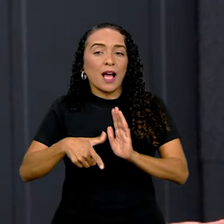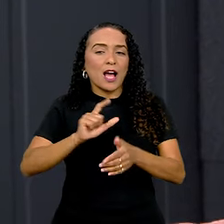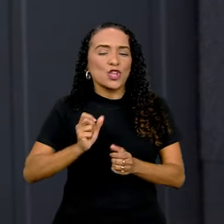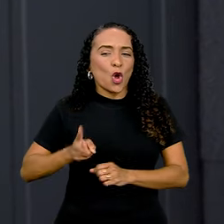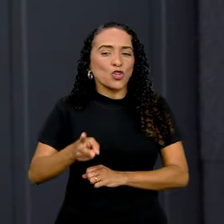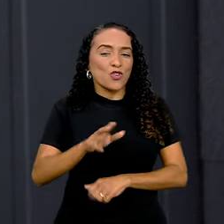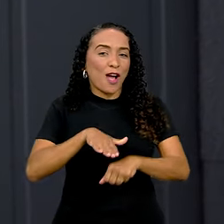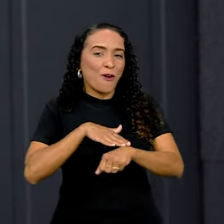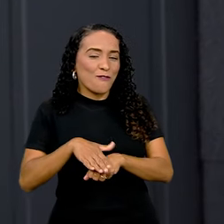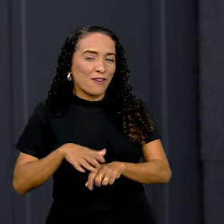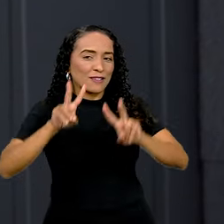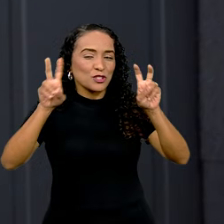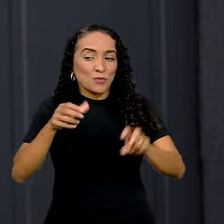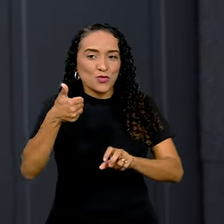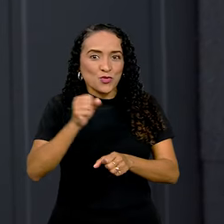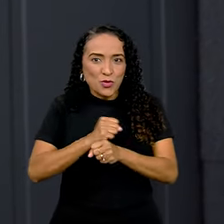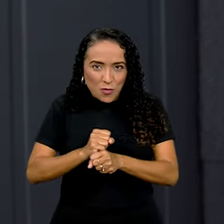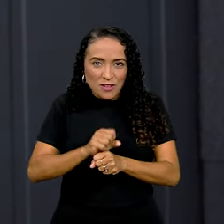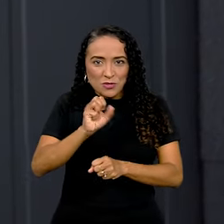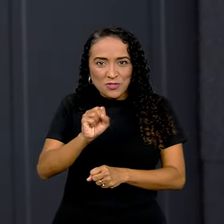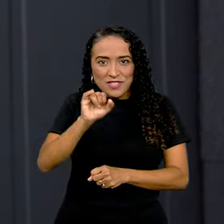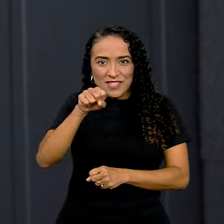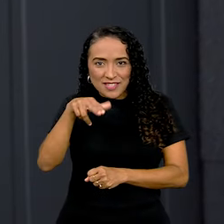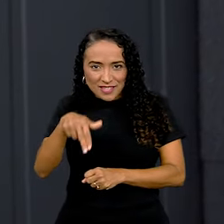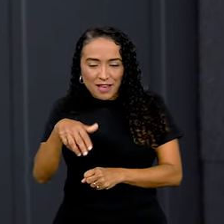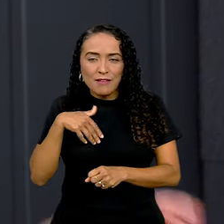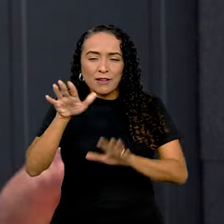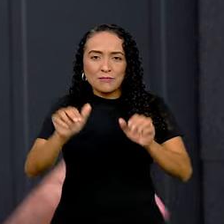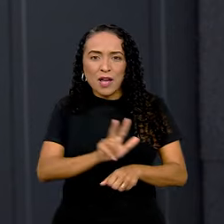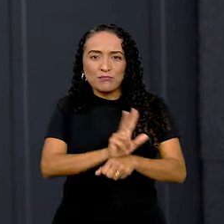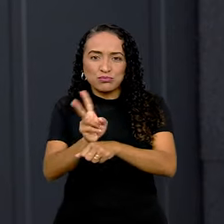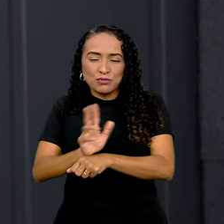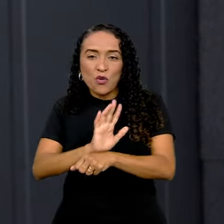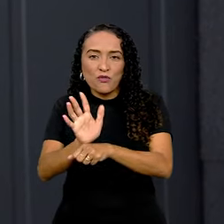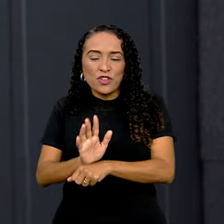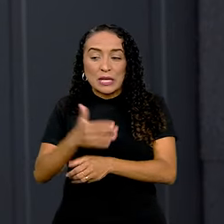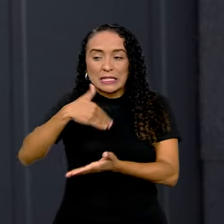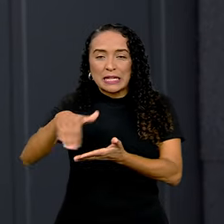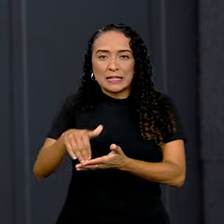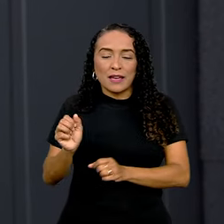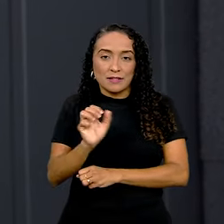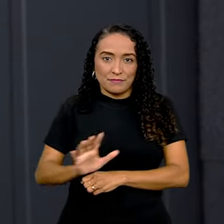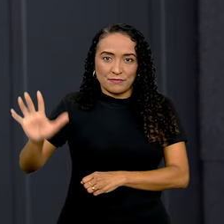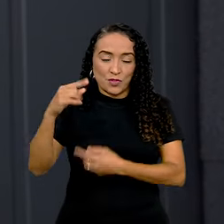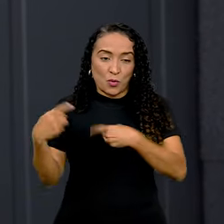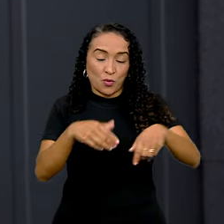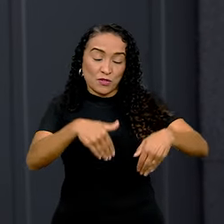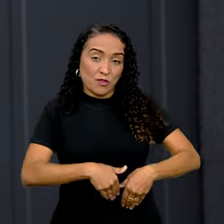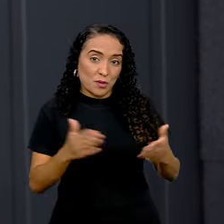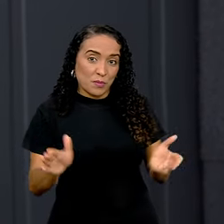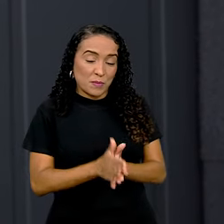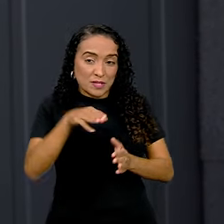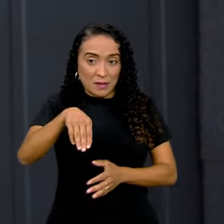antes da gente continuar conversa com a Luísa sobre os 18 anos do sisan eu quero chamar um vídeo onde a secretária extraordinária de combate